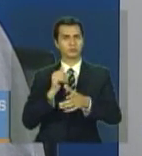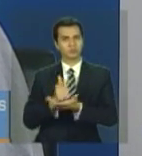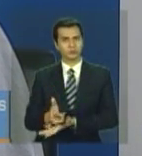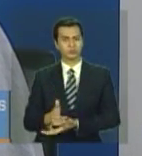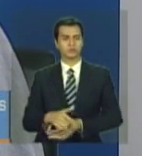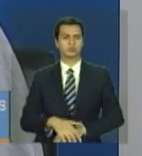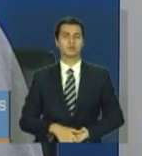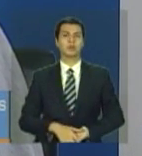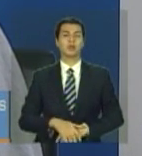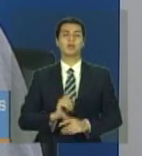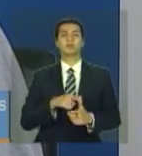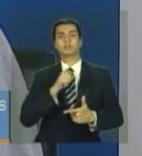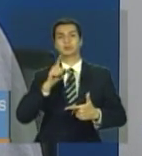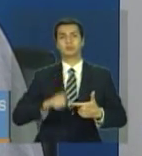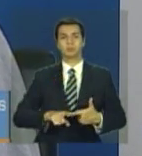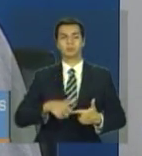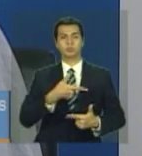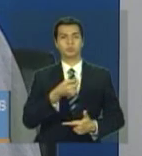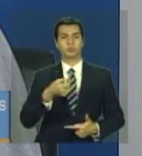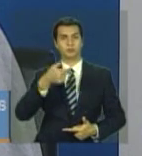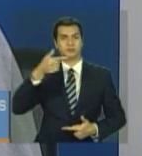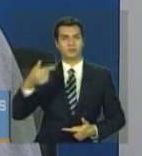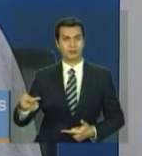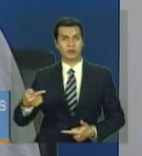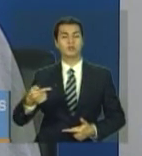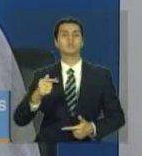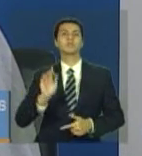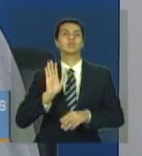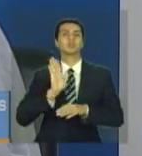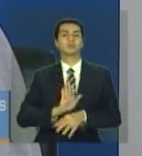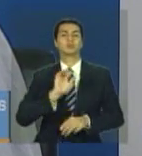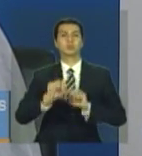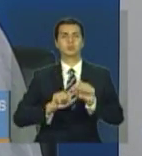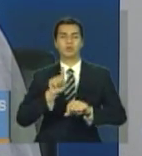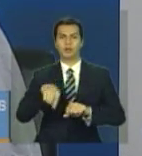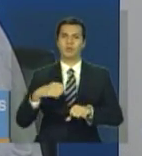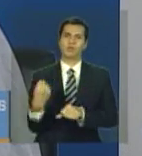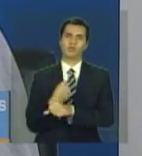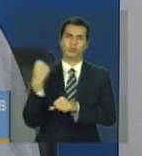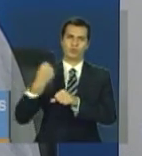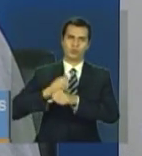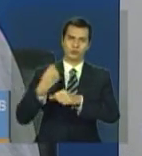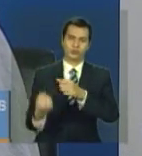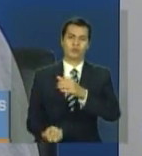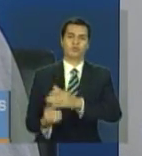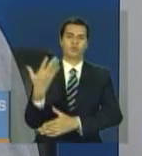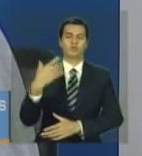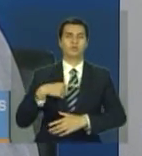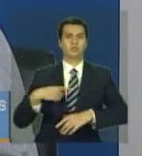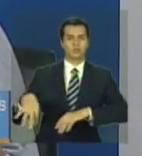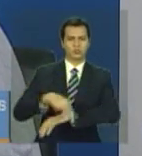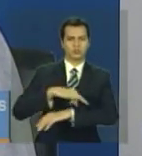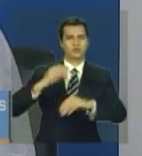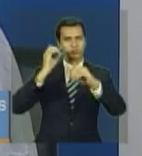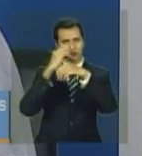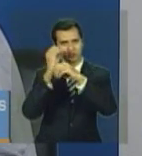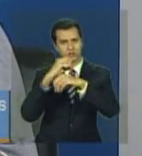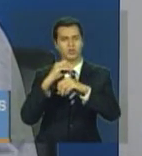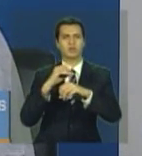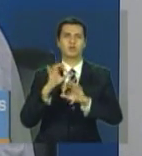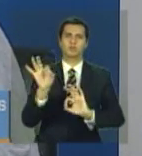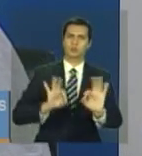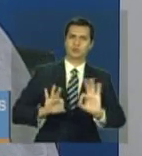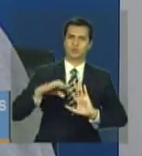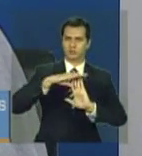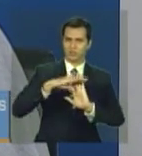E a partir de 2007, evoluiu para apoio à construção, né? Investimento, construção com obra de engenharia, com projeto,